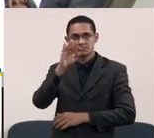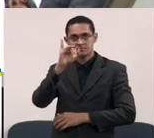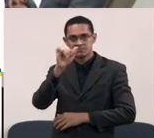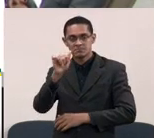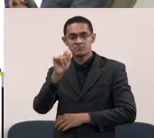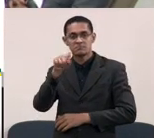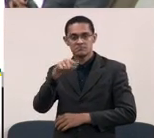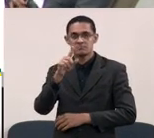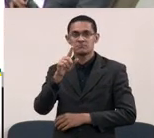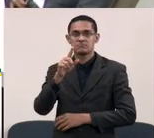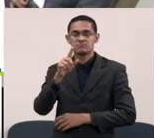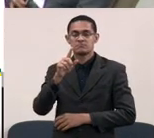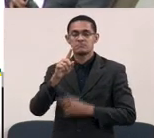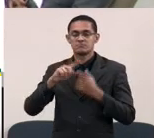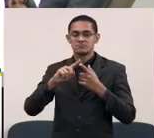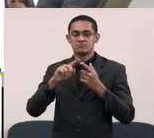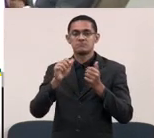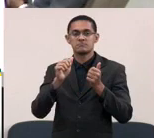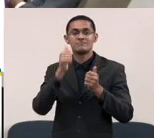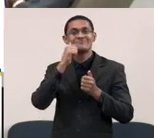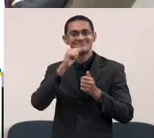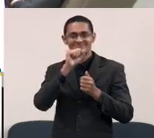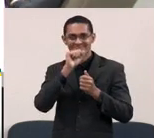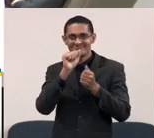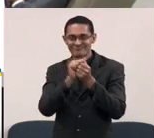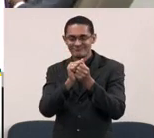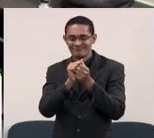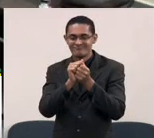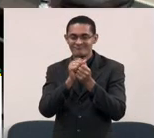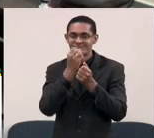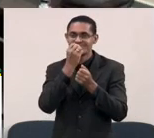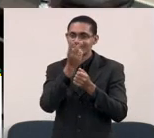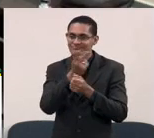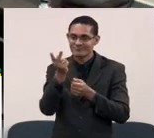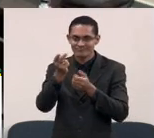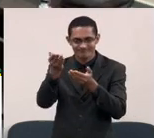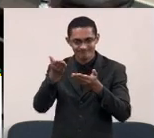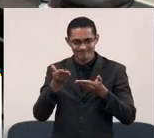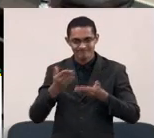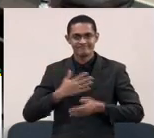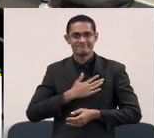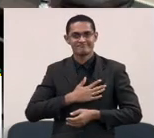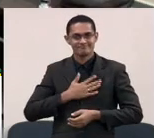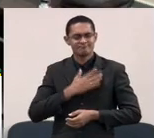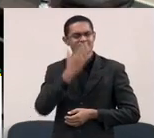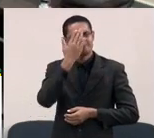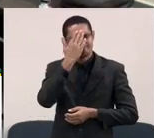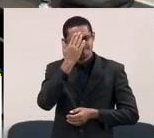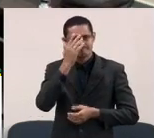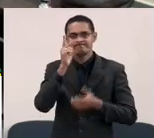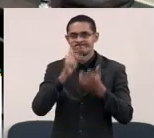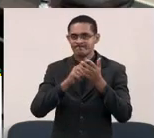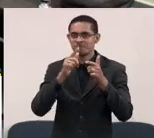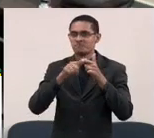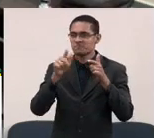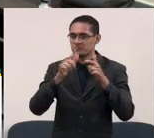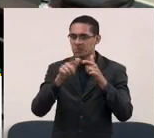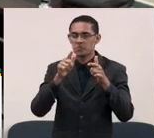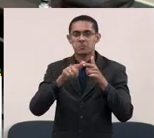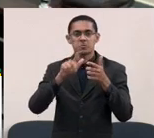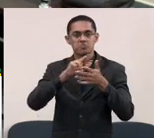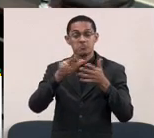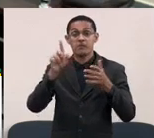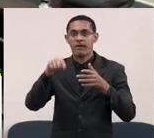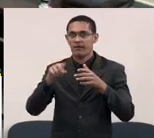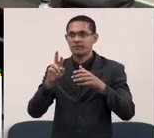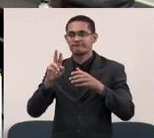sua genitora que se encontra aqui. É um prazer recebê-la e sabemos do grande desafio que é ser